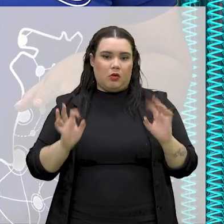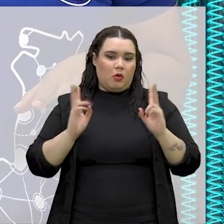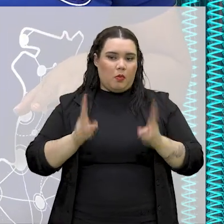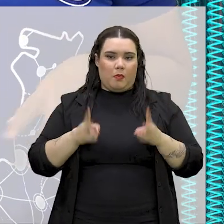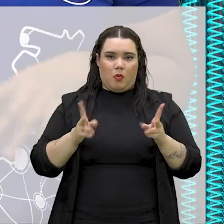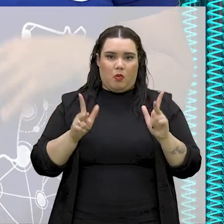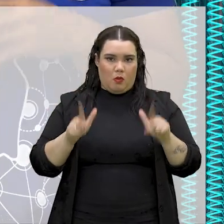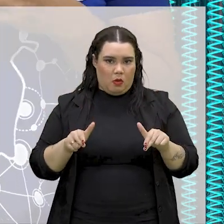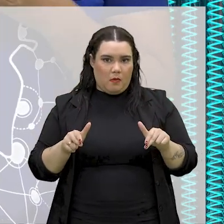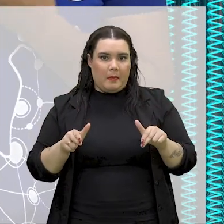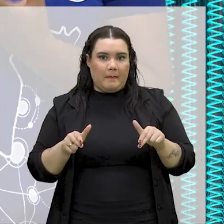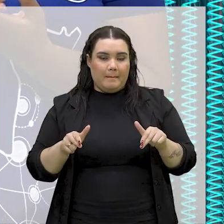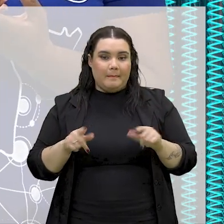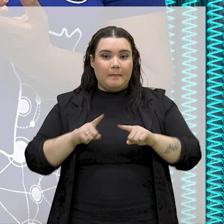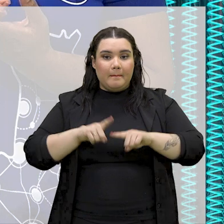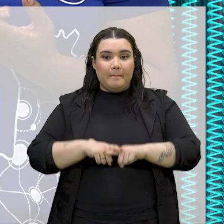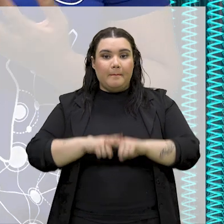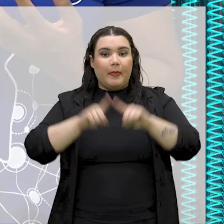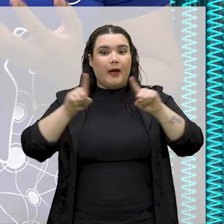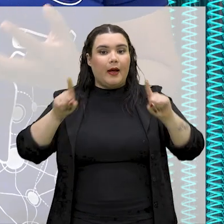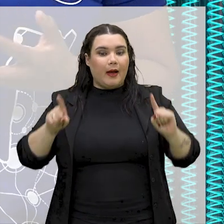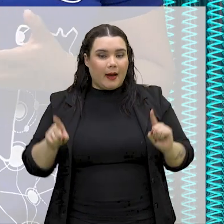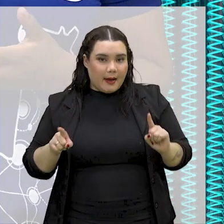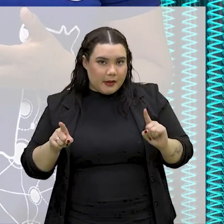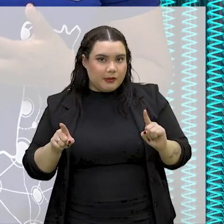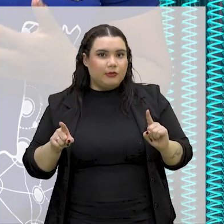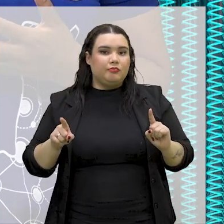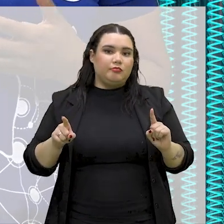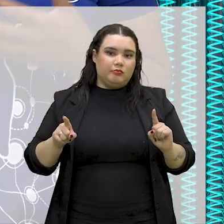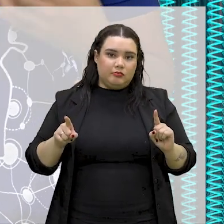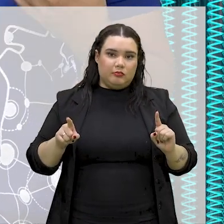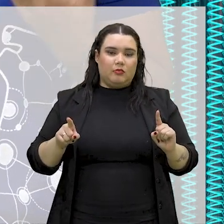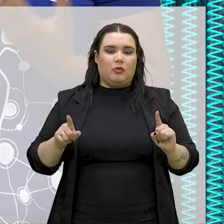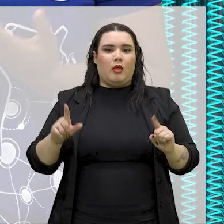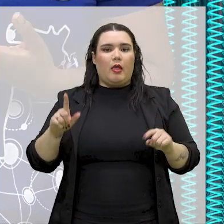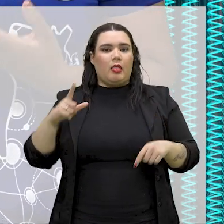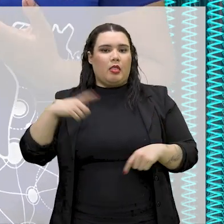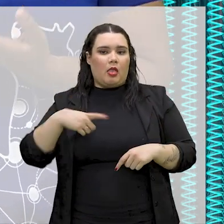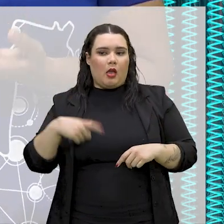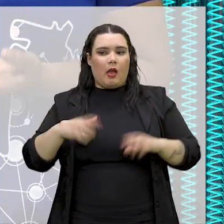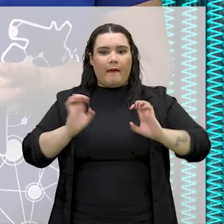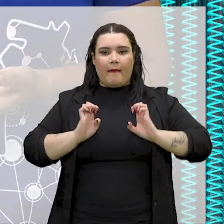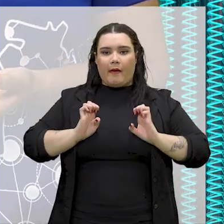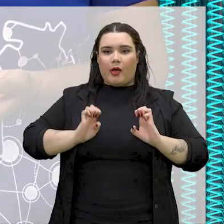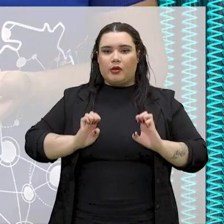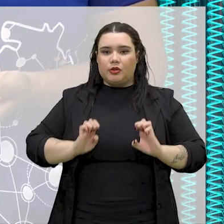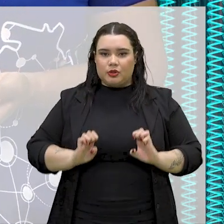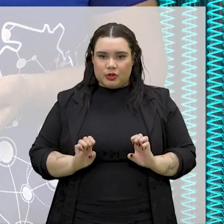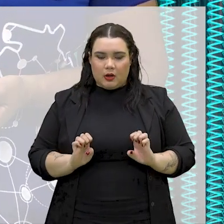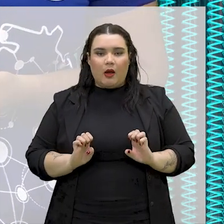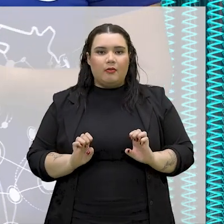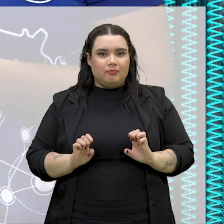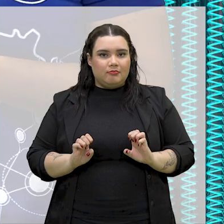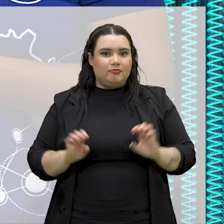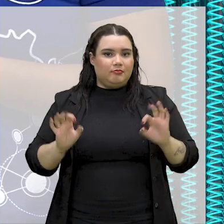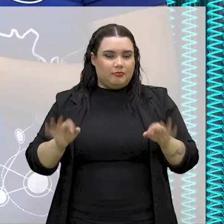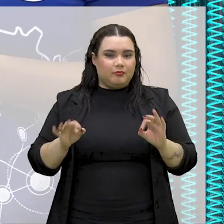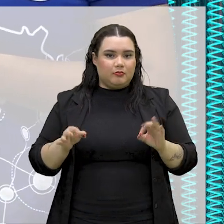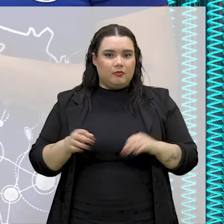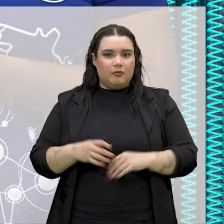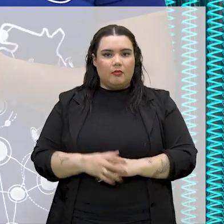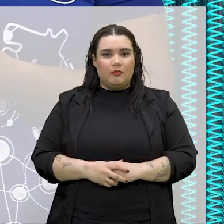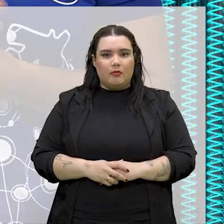mesmo jeito. Porém, ela vai ser mais educada ainda, tá bom? Então,